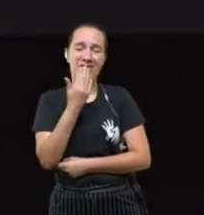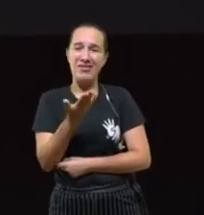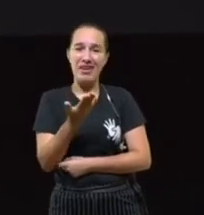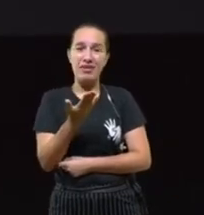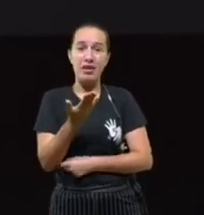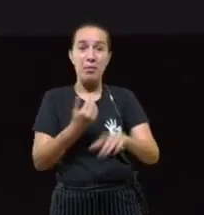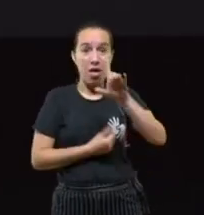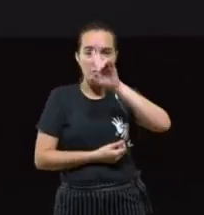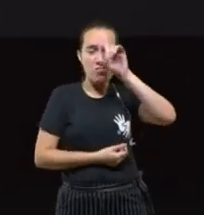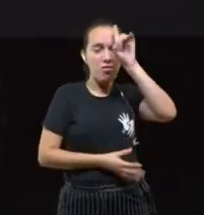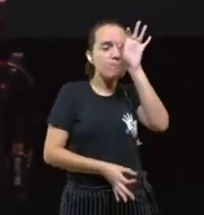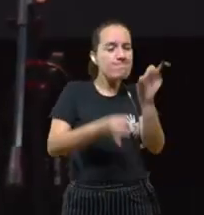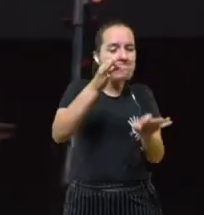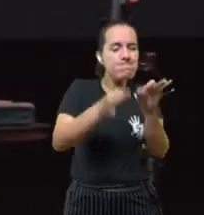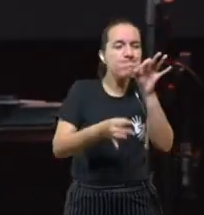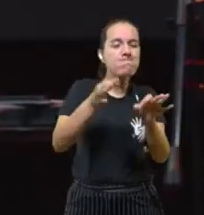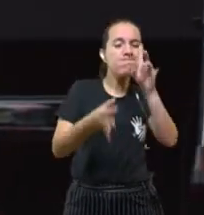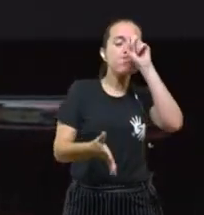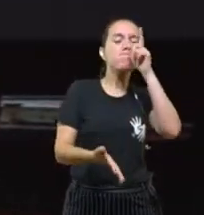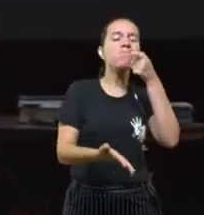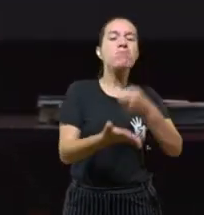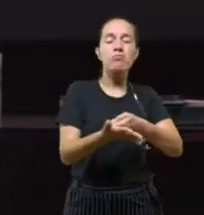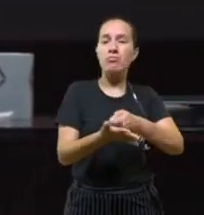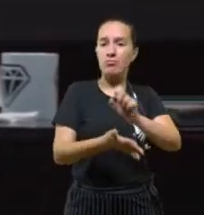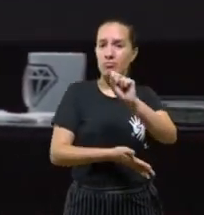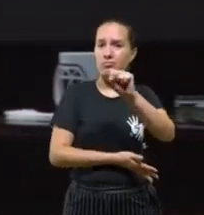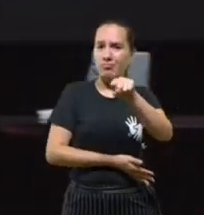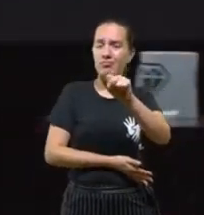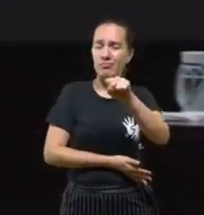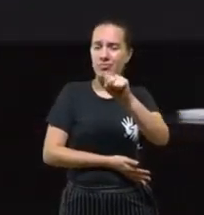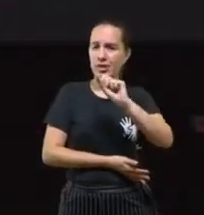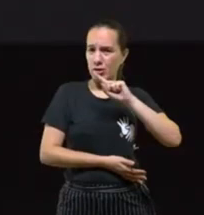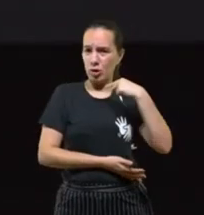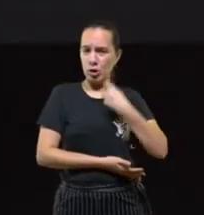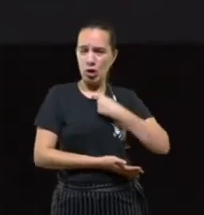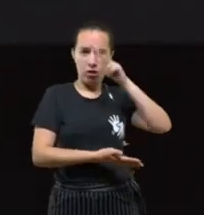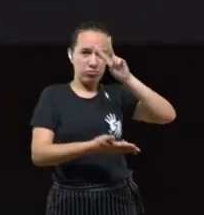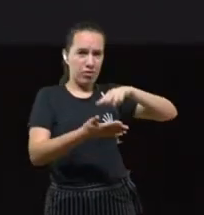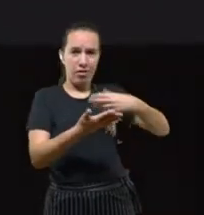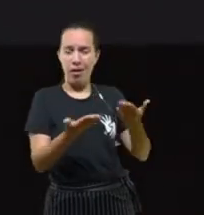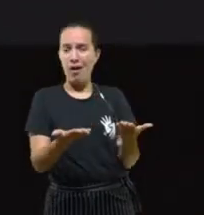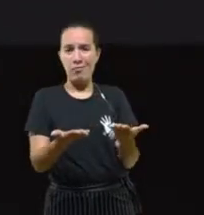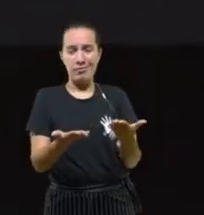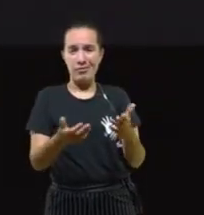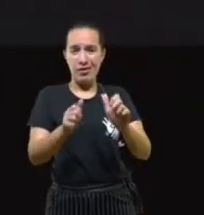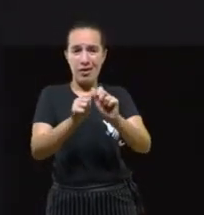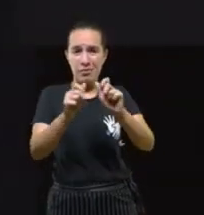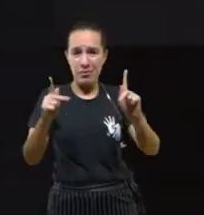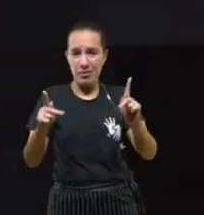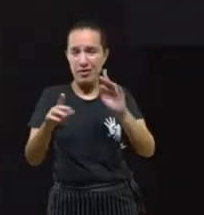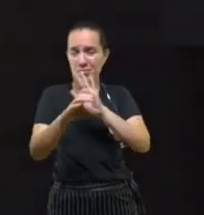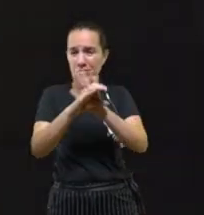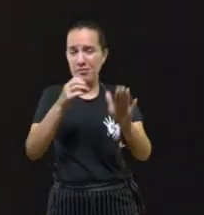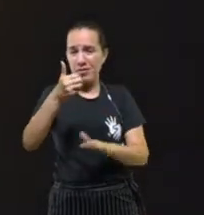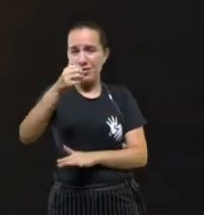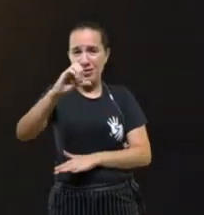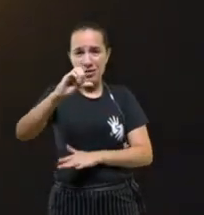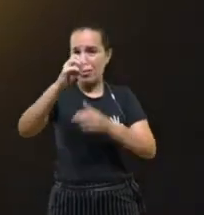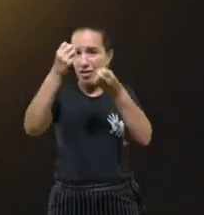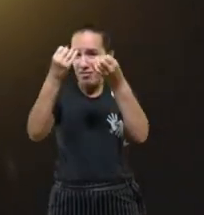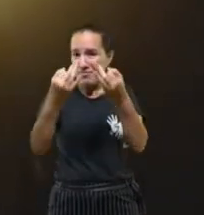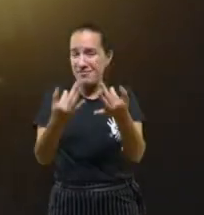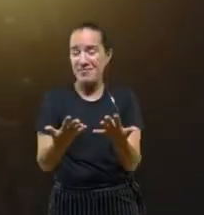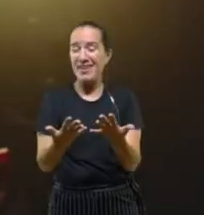do Senhor, sabe, nós entendemos, nós lemos o Apocalipse capítulo 19, que